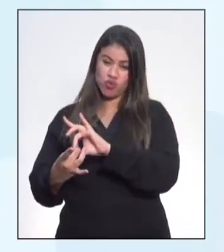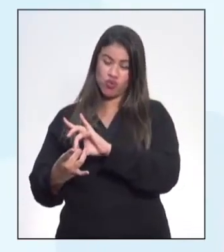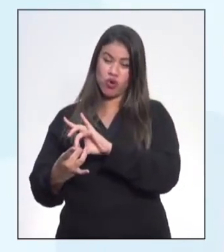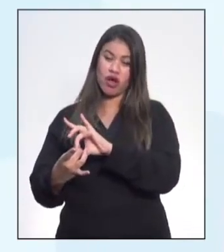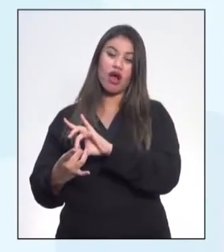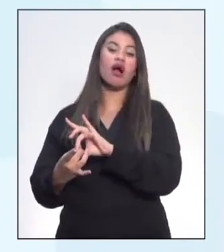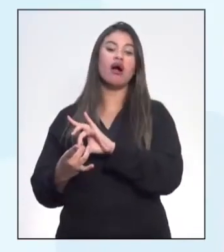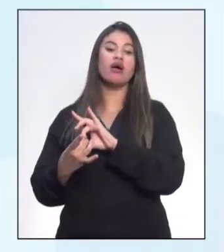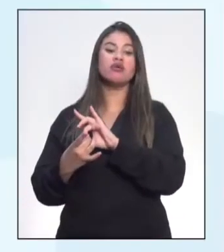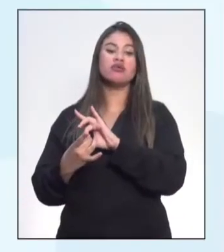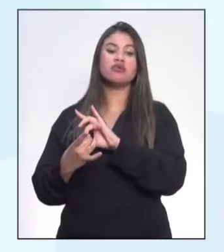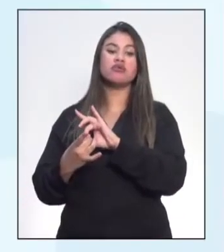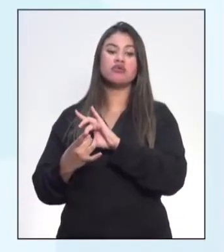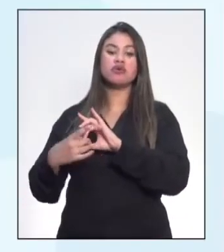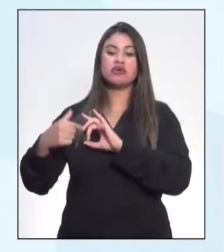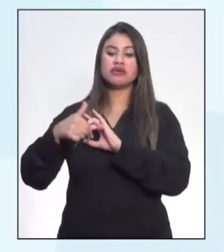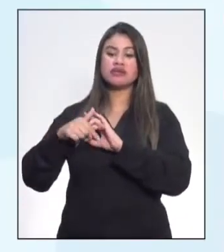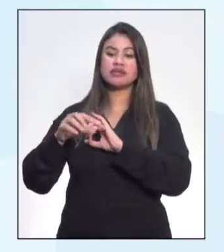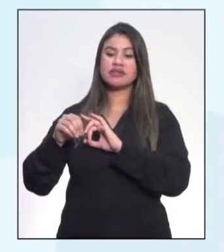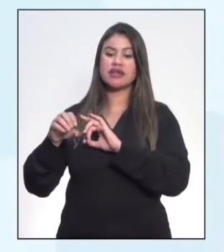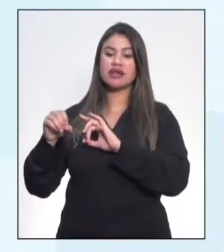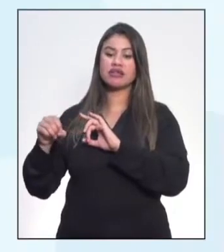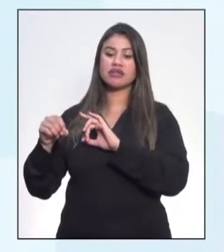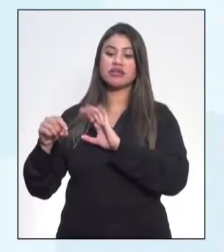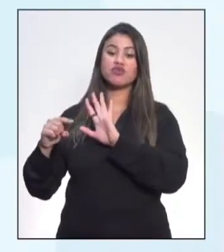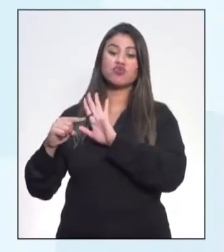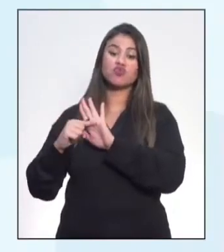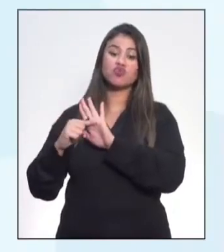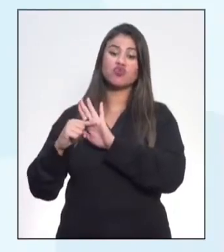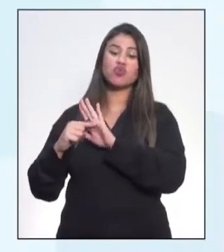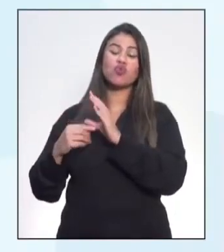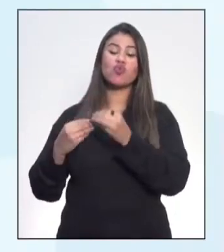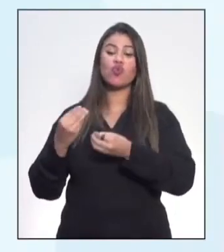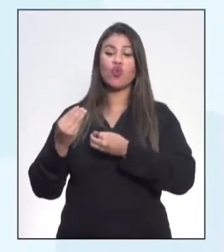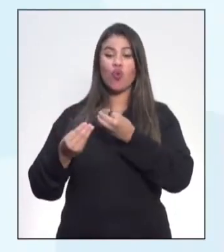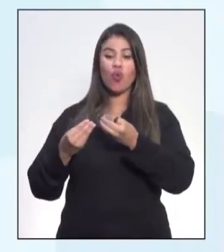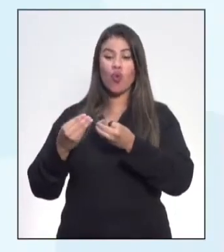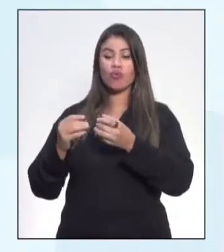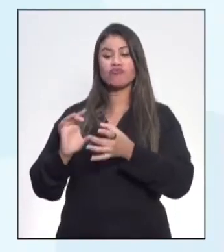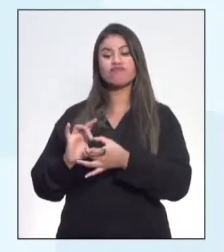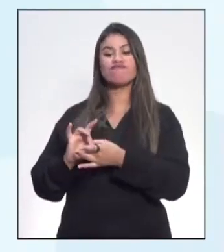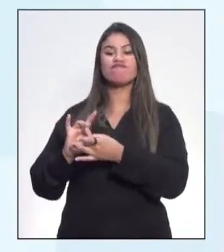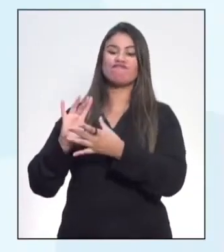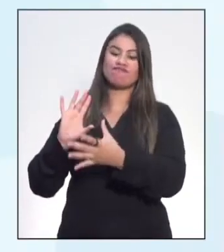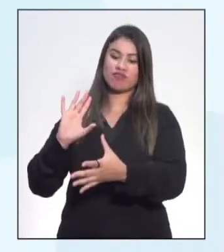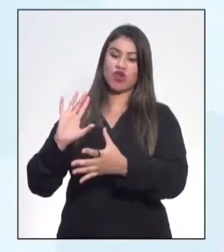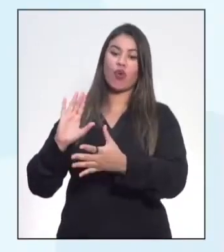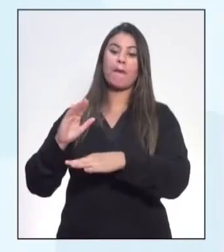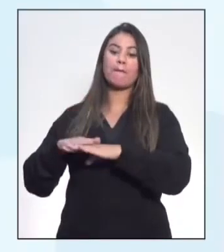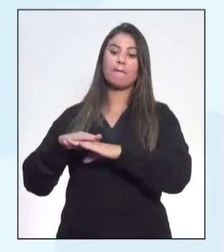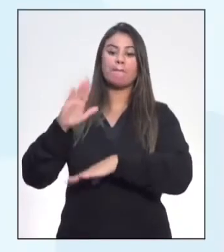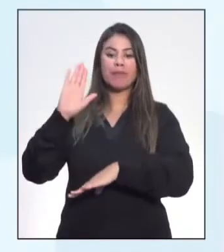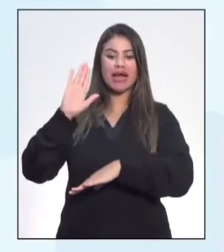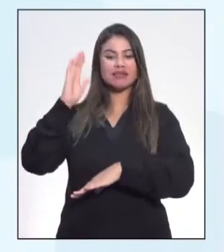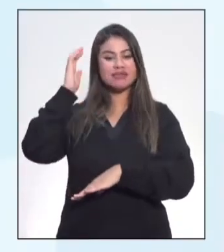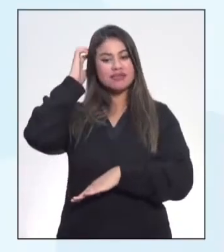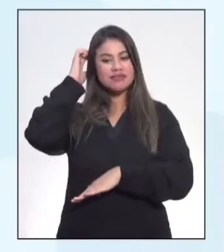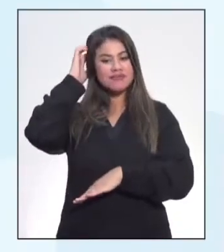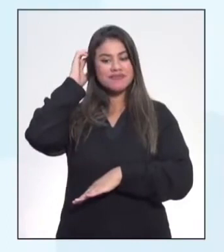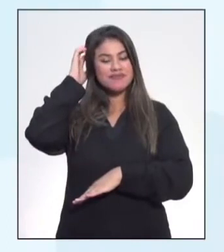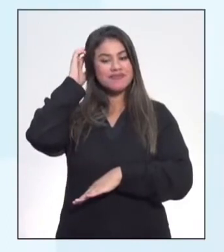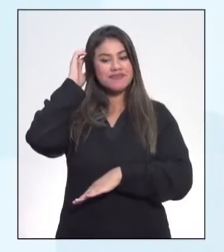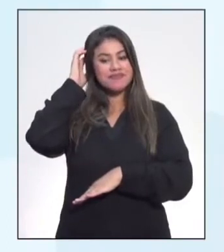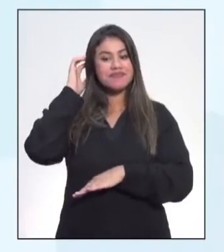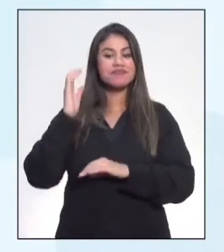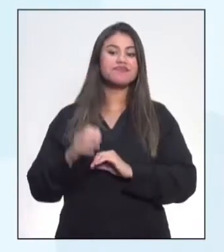né, ele vai liberar 700 quilocalorias. O que aconteceu? Ele liberou mais energia do que precisava, do que ele